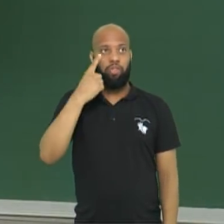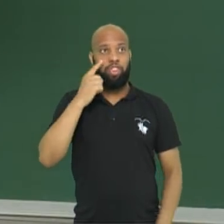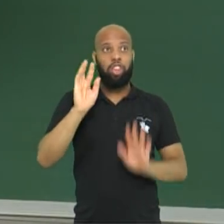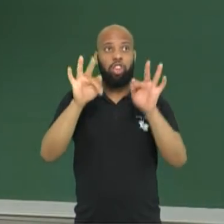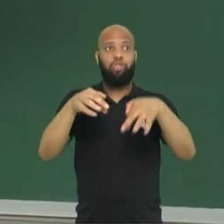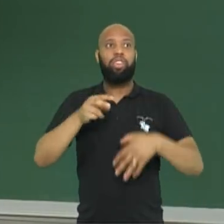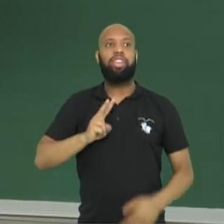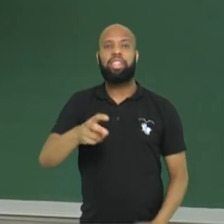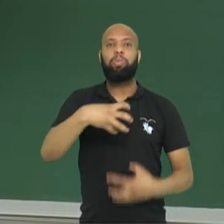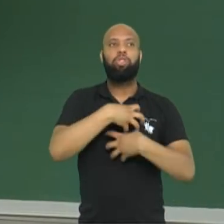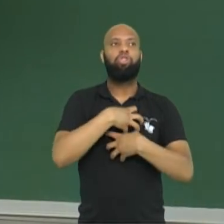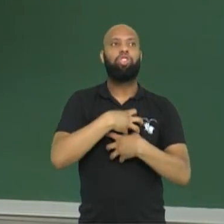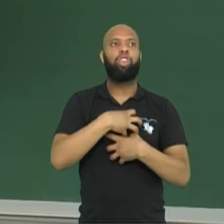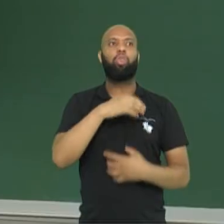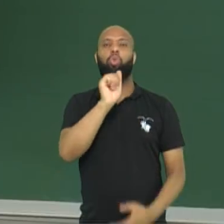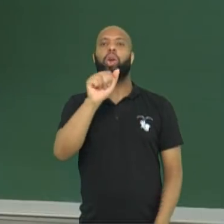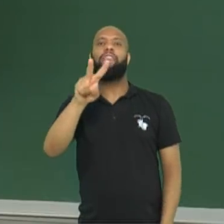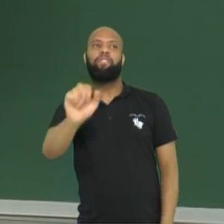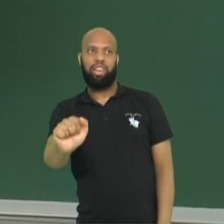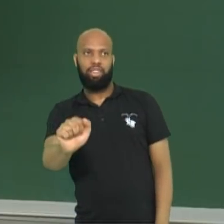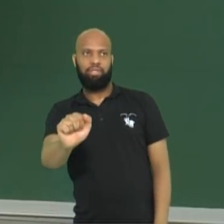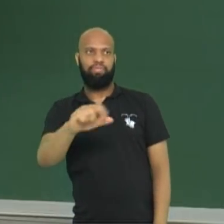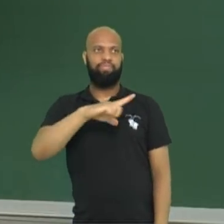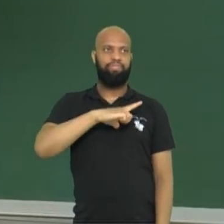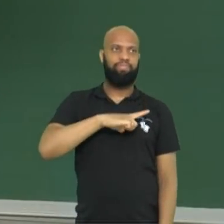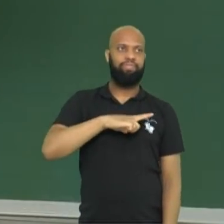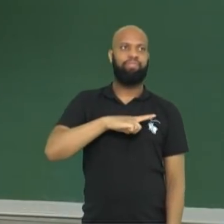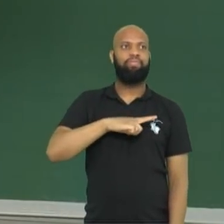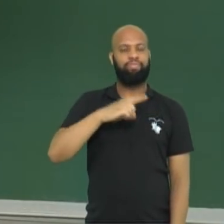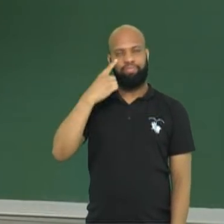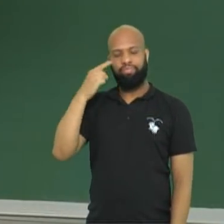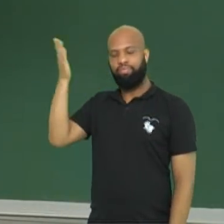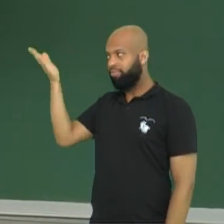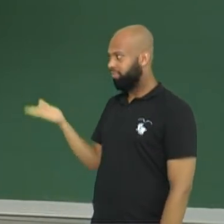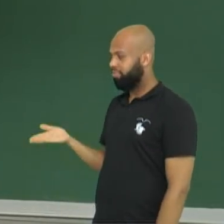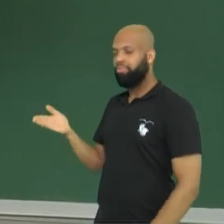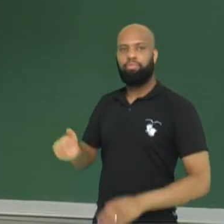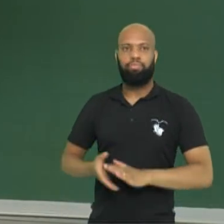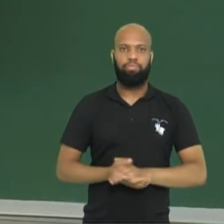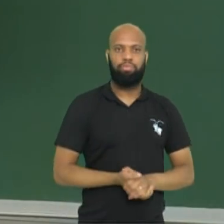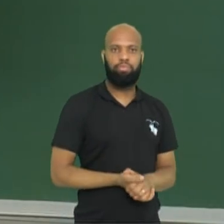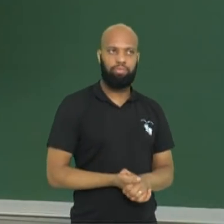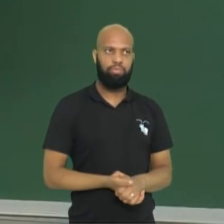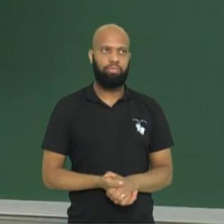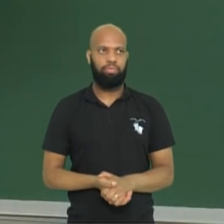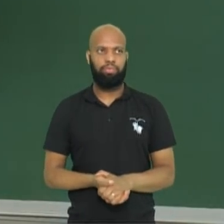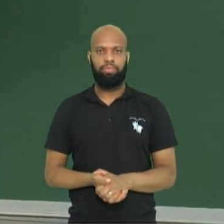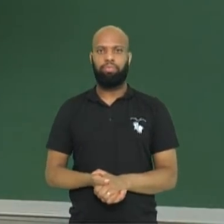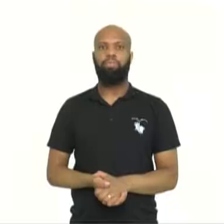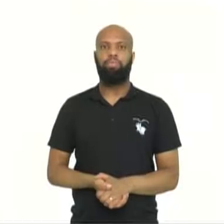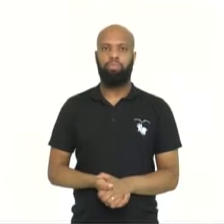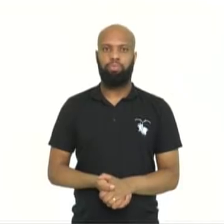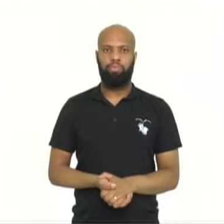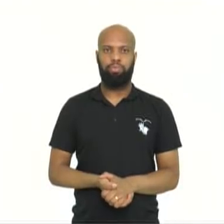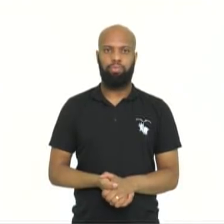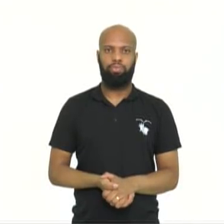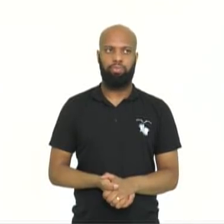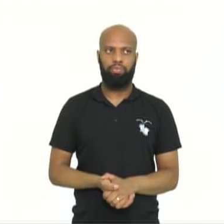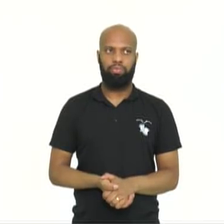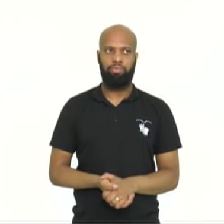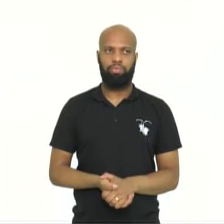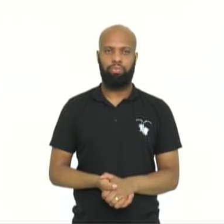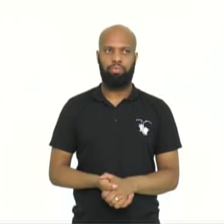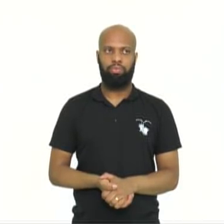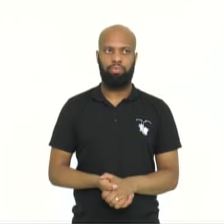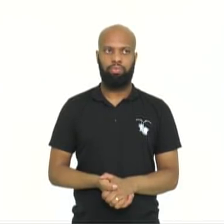Tu cantavas, ele cantava, nós cantávamos, vós cantáveis e